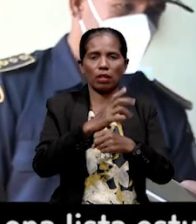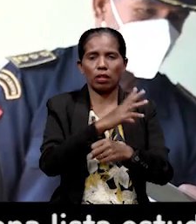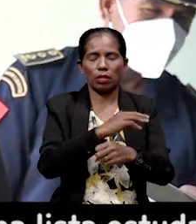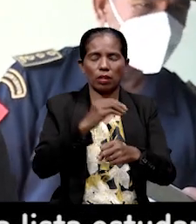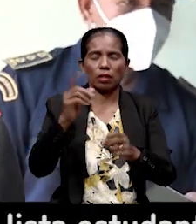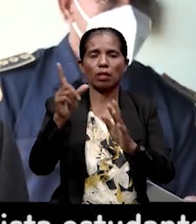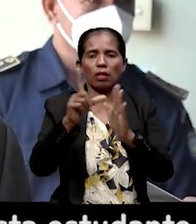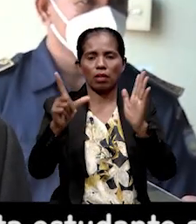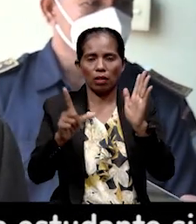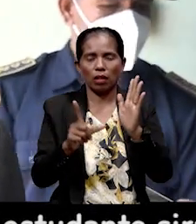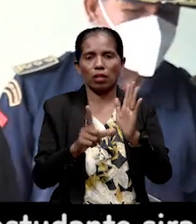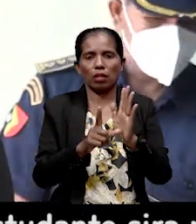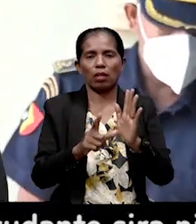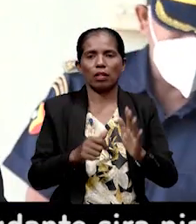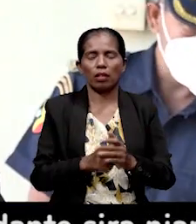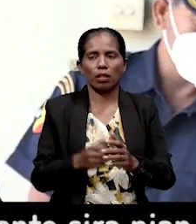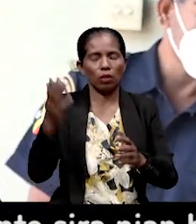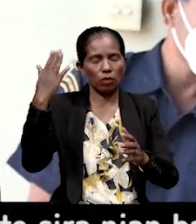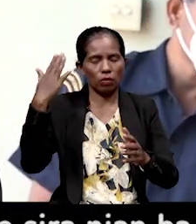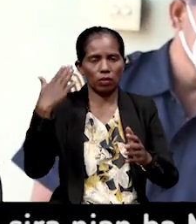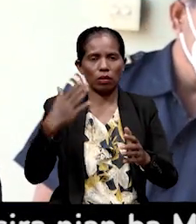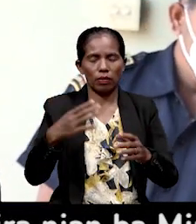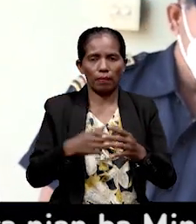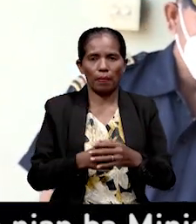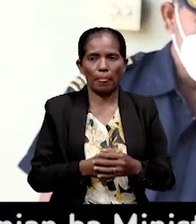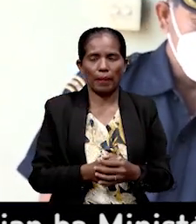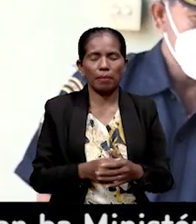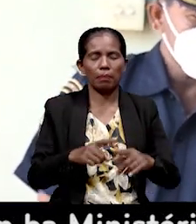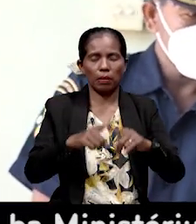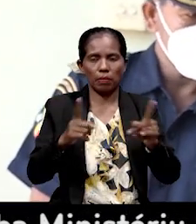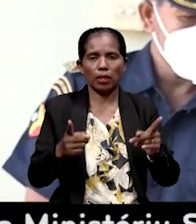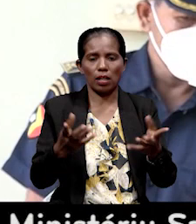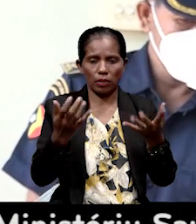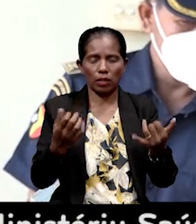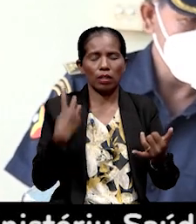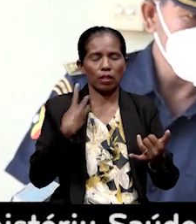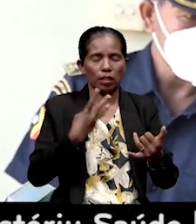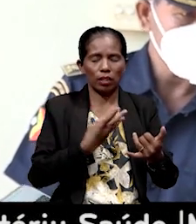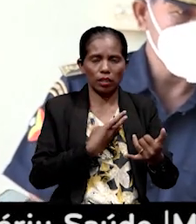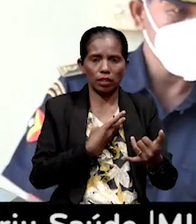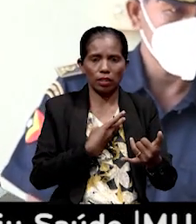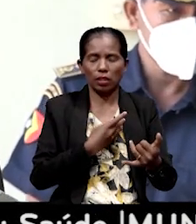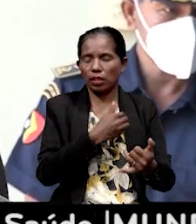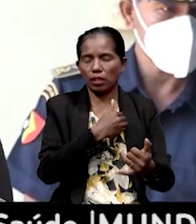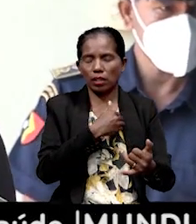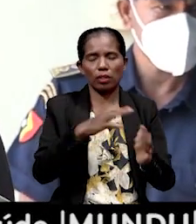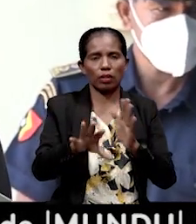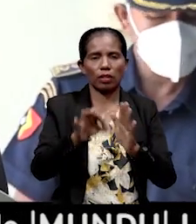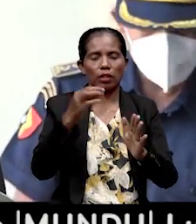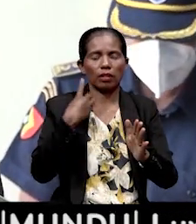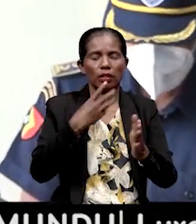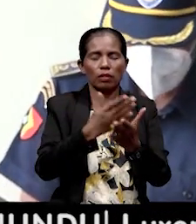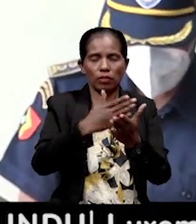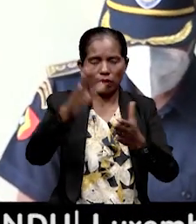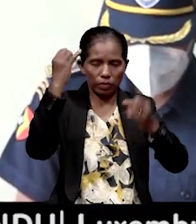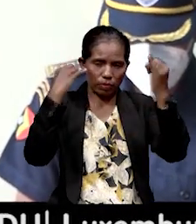lei persons vir ini bem maka antes ne presidente promulga na mabe ohin ita se sidau kheta kongurzan dia kida ita foi ma fahe